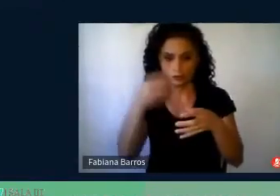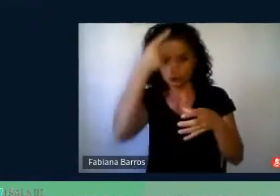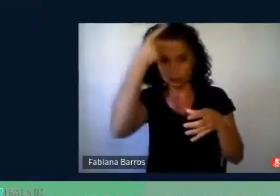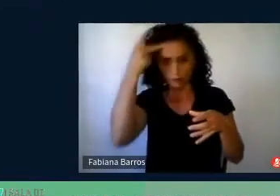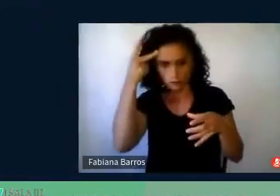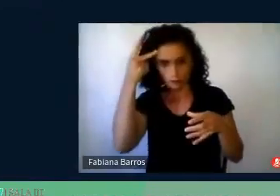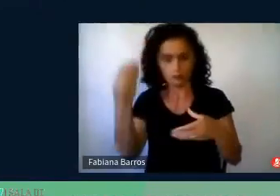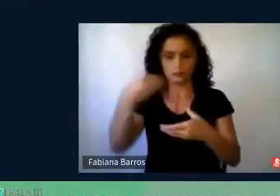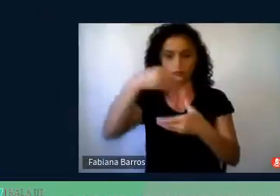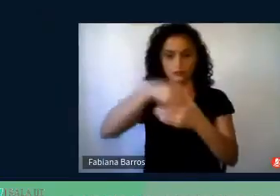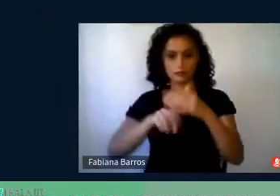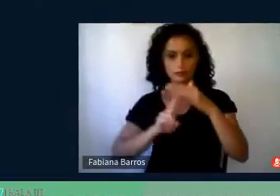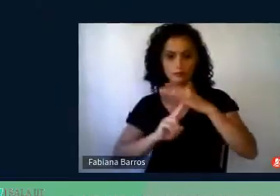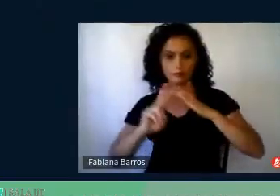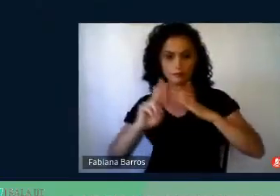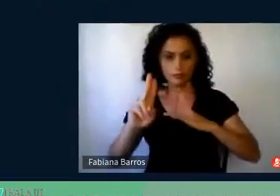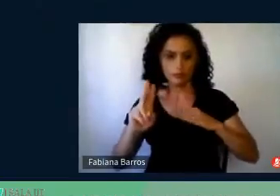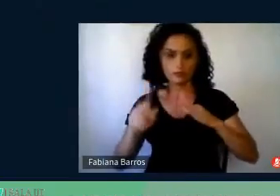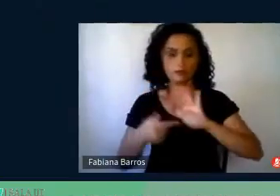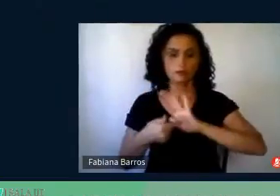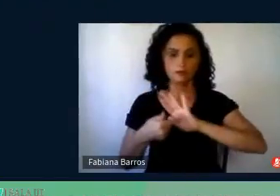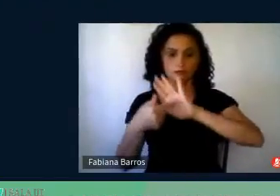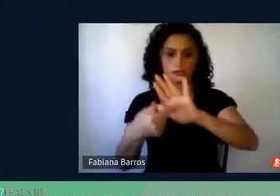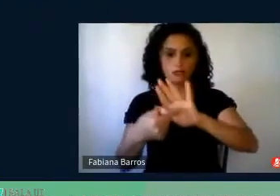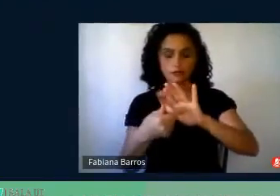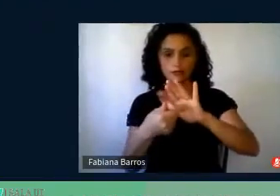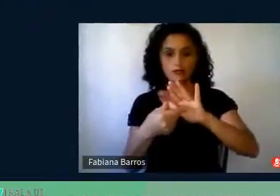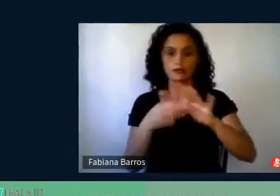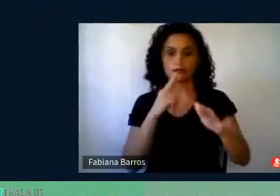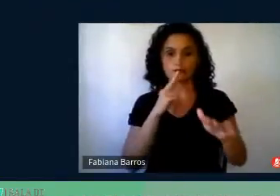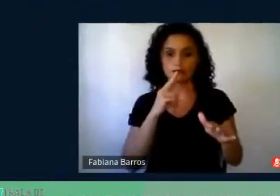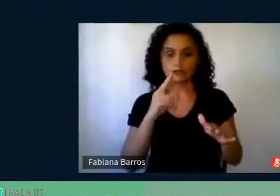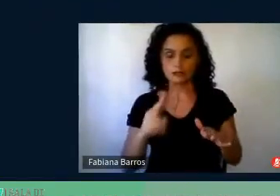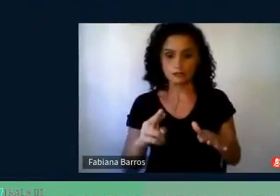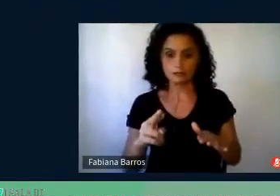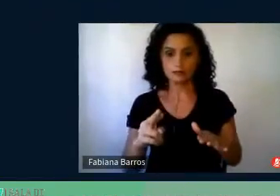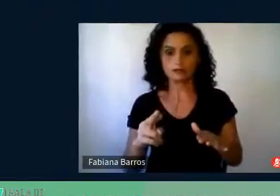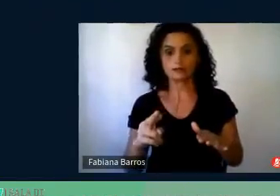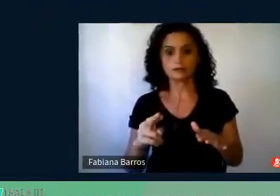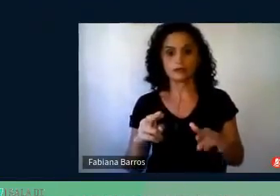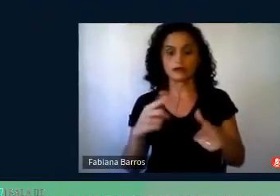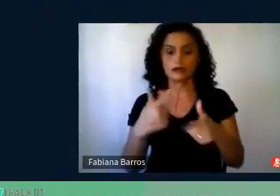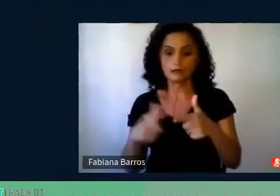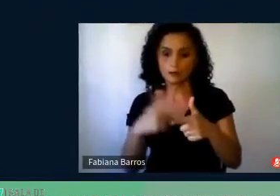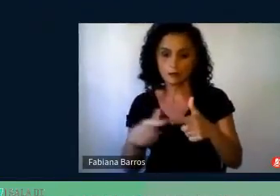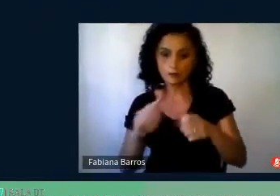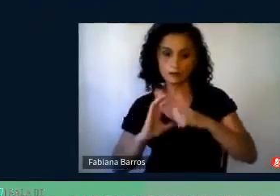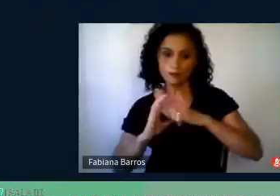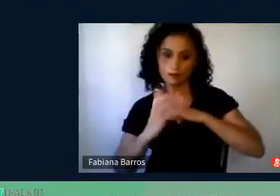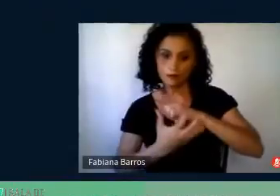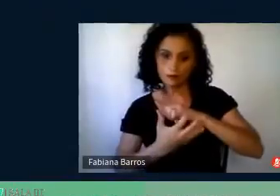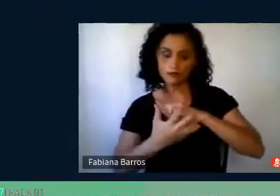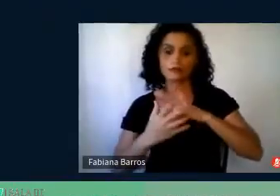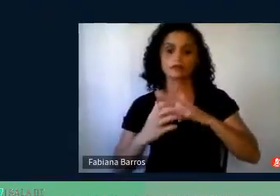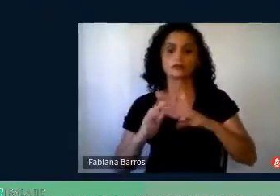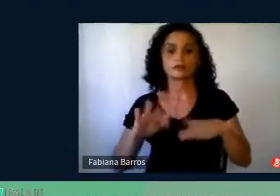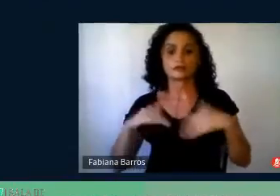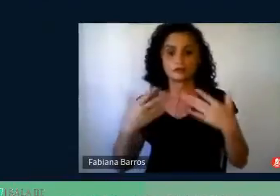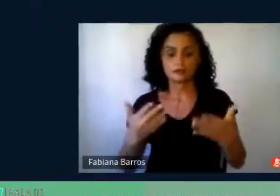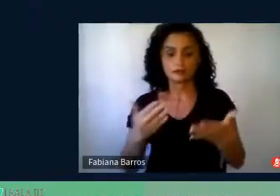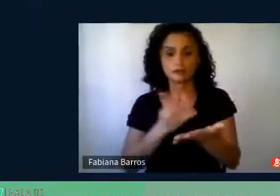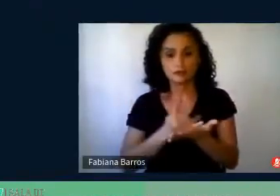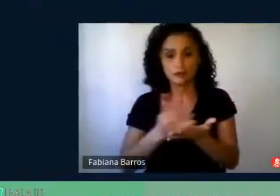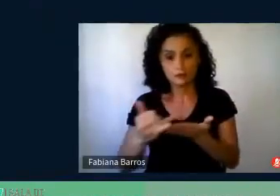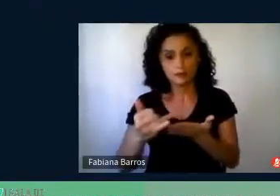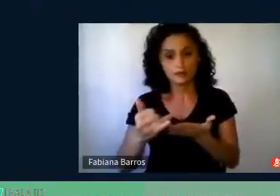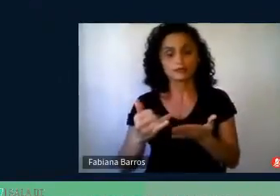é a gente conseguir estabelecer esse grupo dessa sala de comando, que vai participar e coordenar essa resposta. Então, desde o início do COIS,